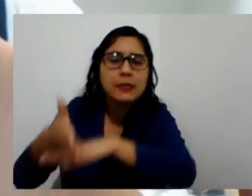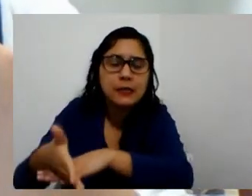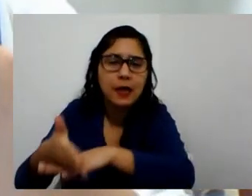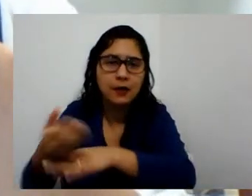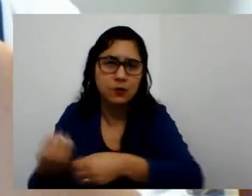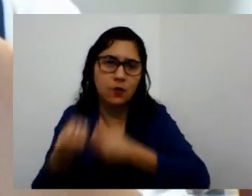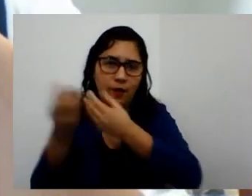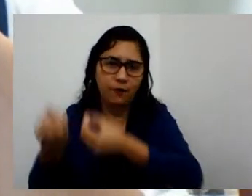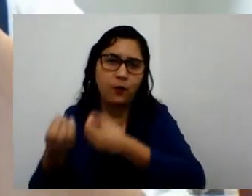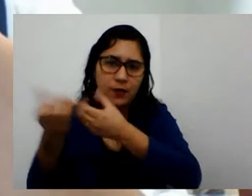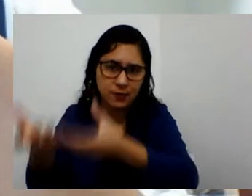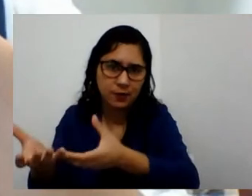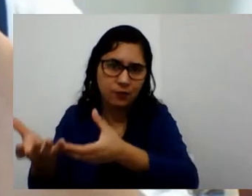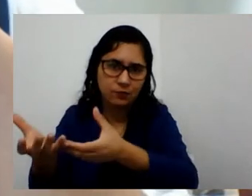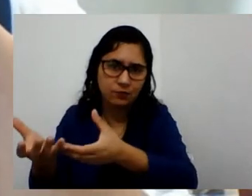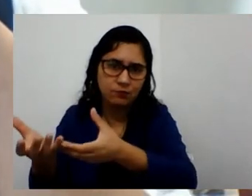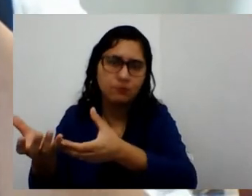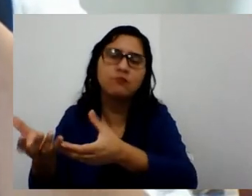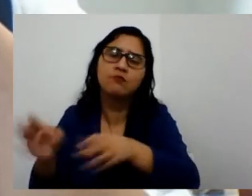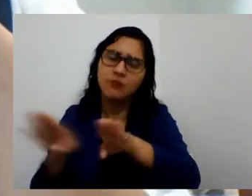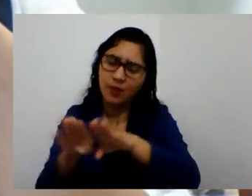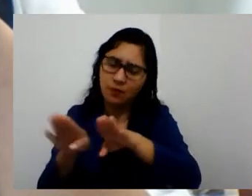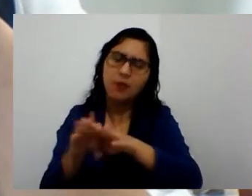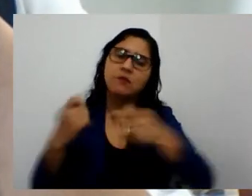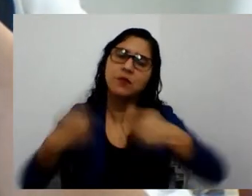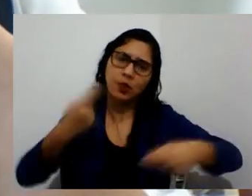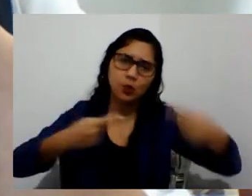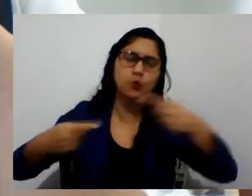também têm sido discutidos internacionalmente.